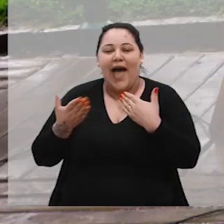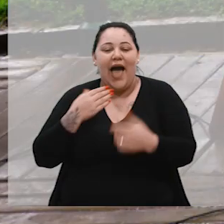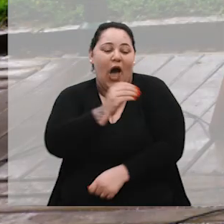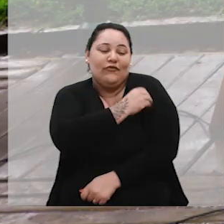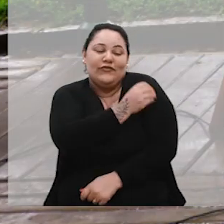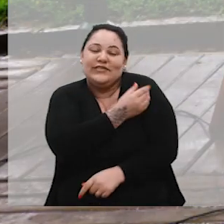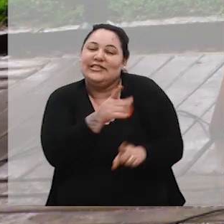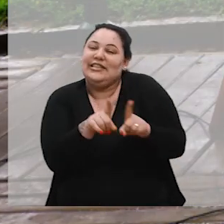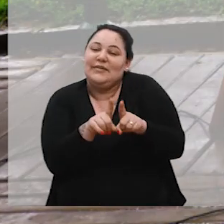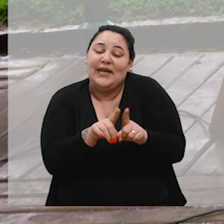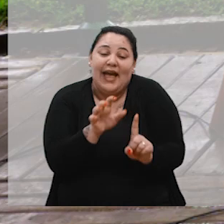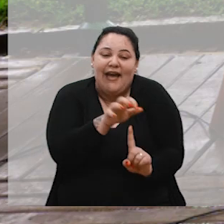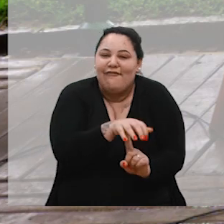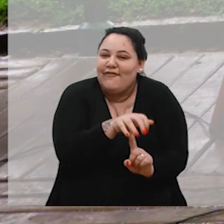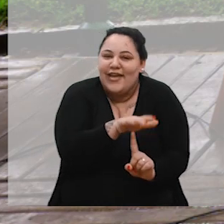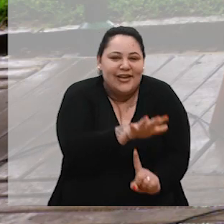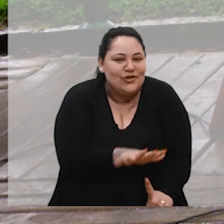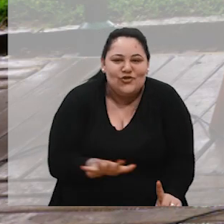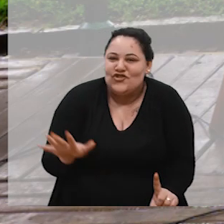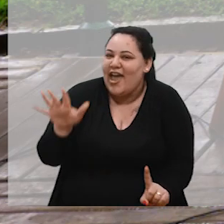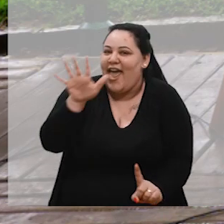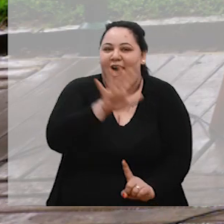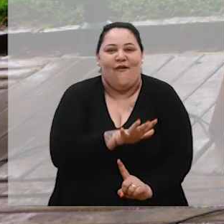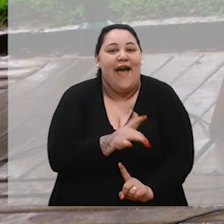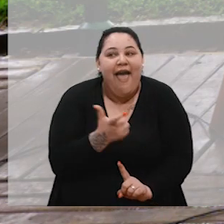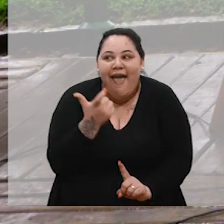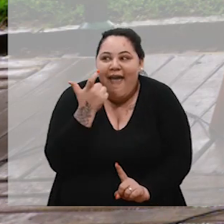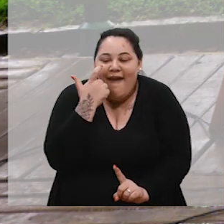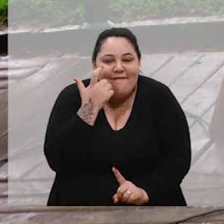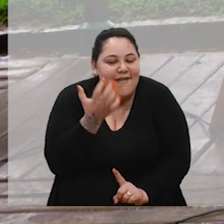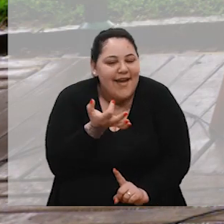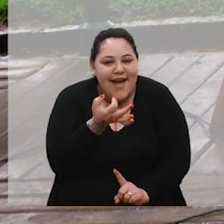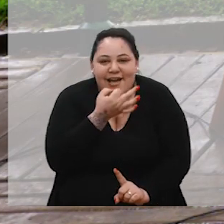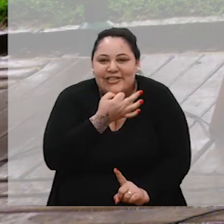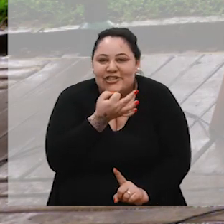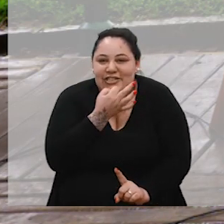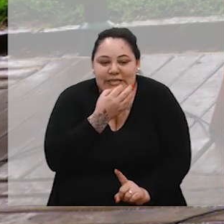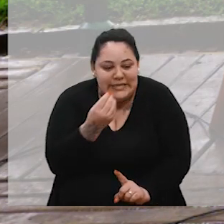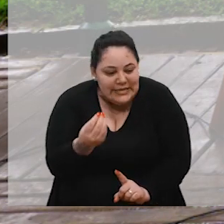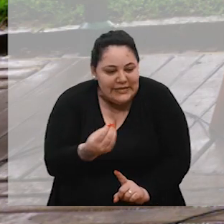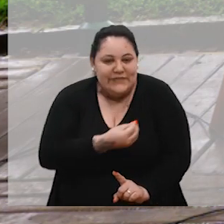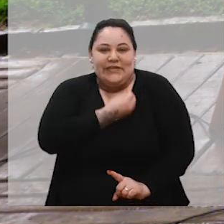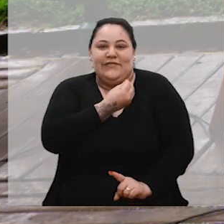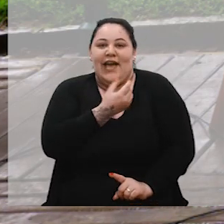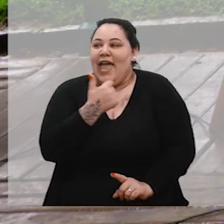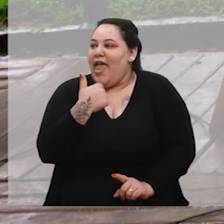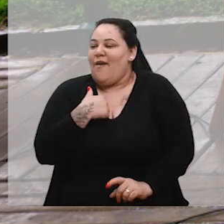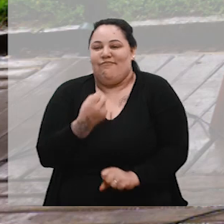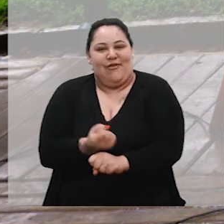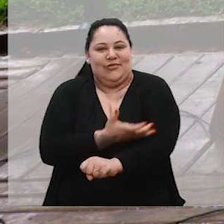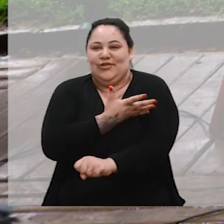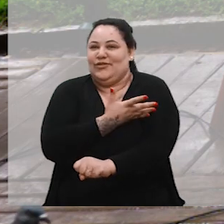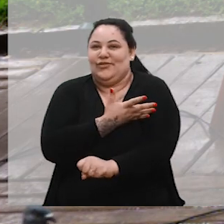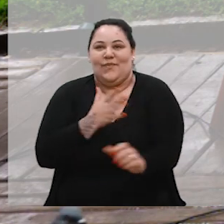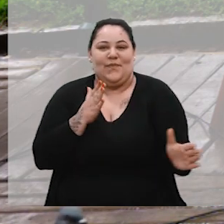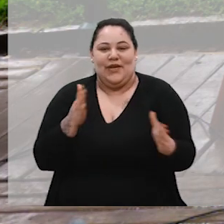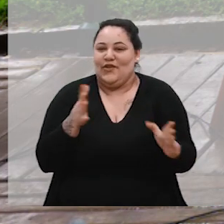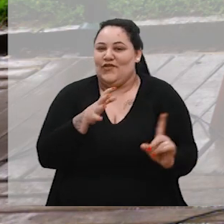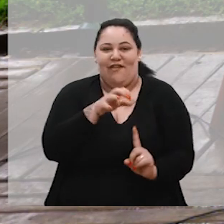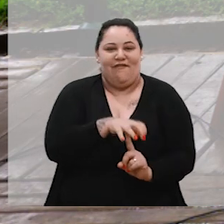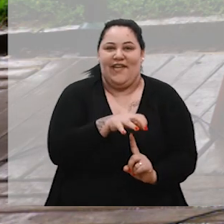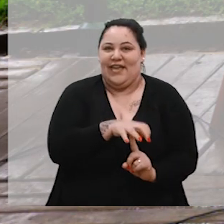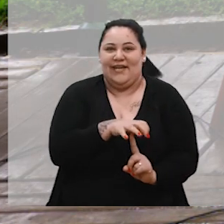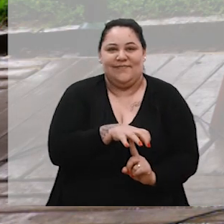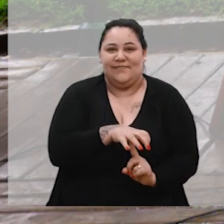oficinas. A feira é ver Caxias viva. Eu me emociono muito em tempo de feira de